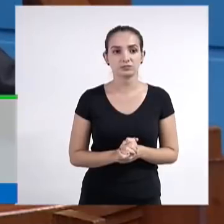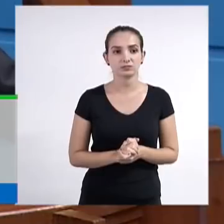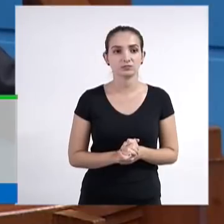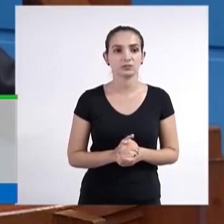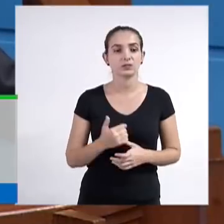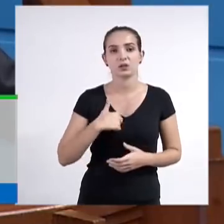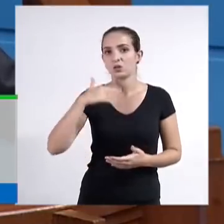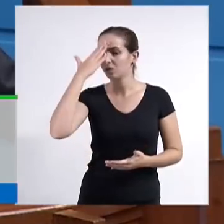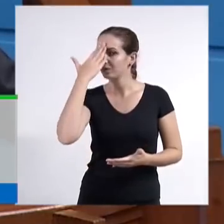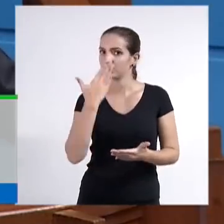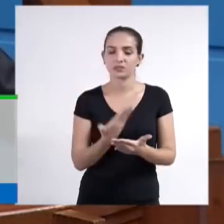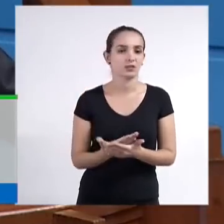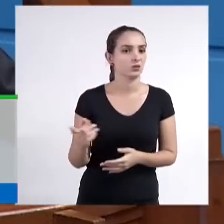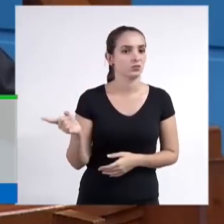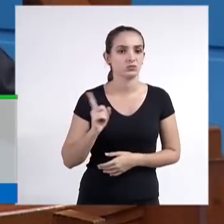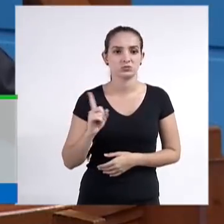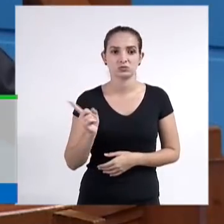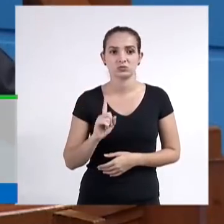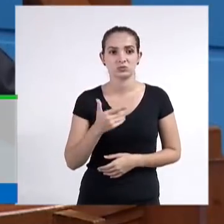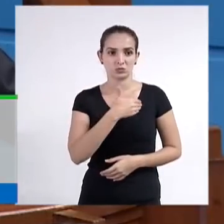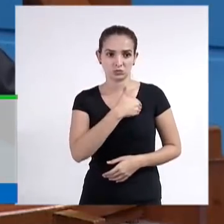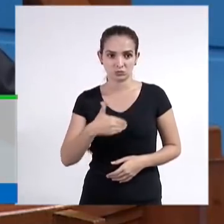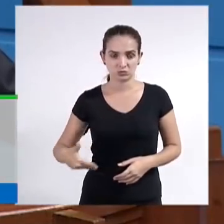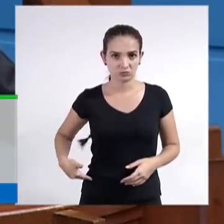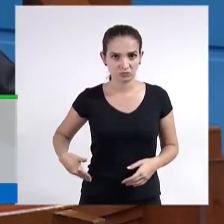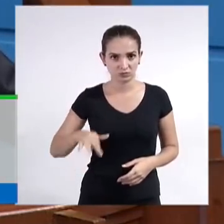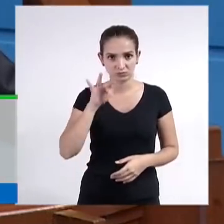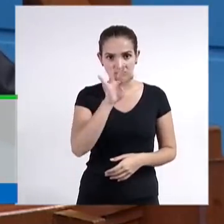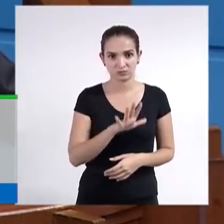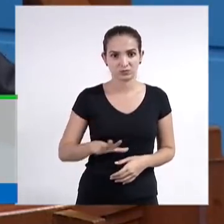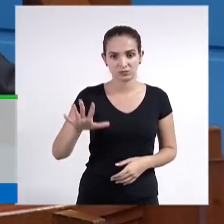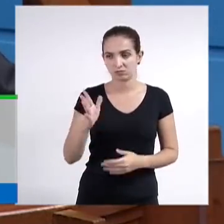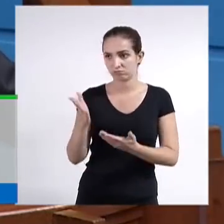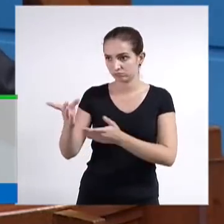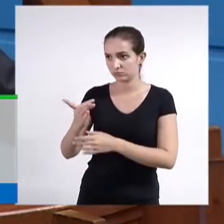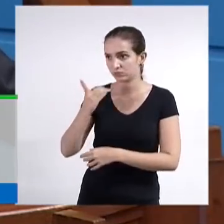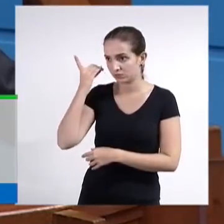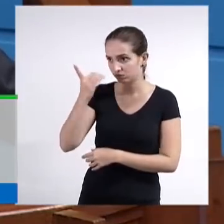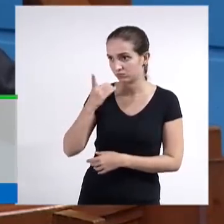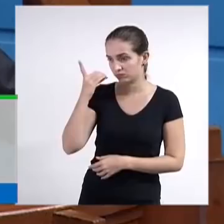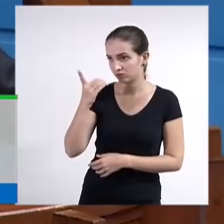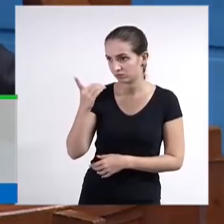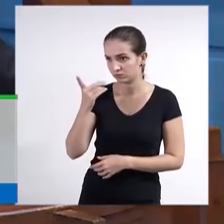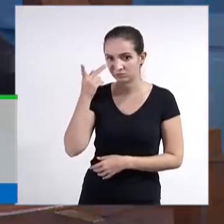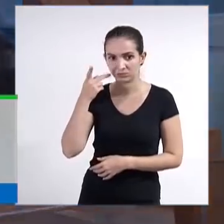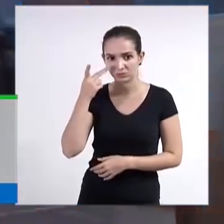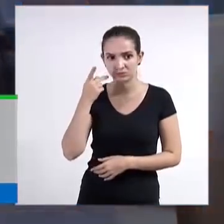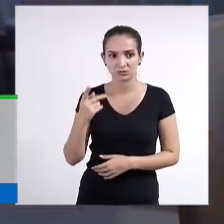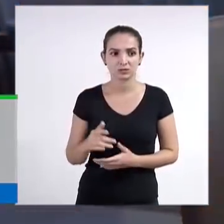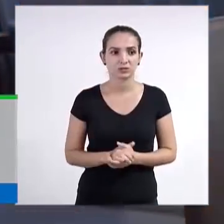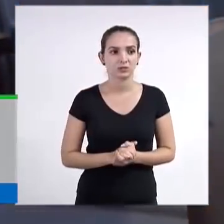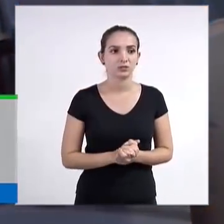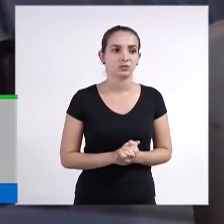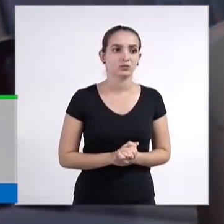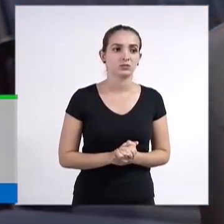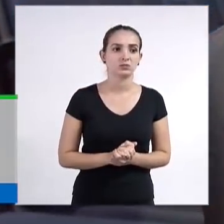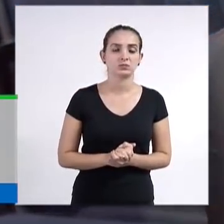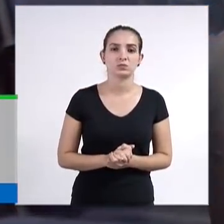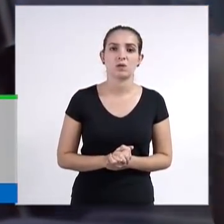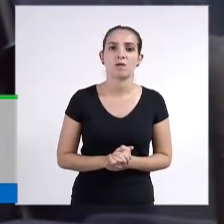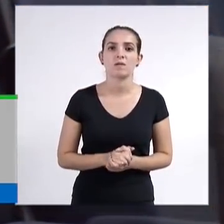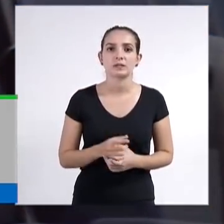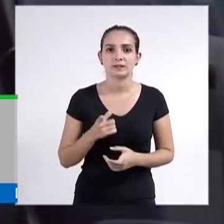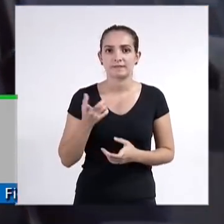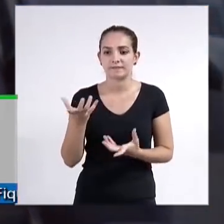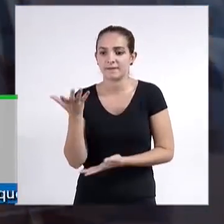Não acredito que o governo federal, deputado Pedro Kemp, barganhando o cargo, que falou que não ia fazer isso.